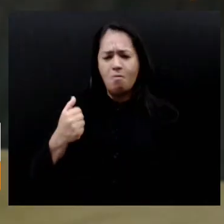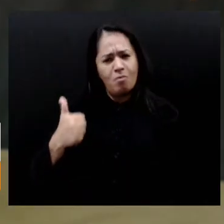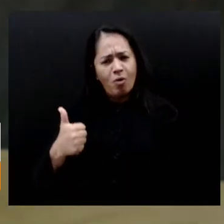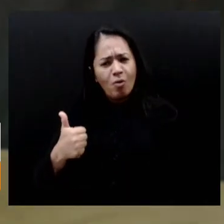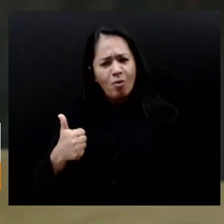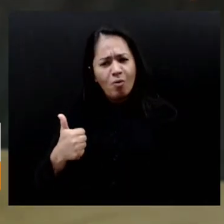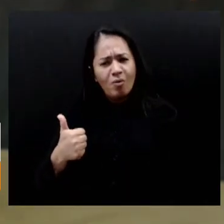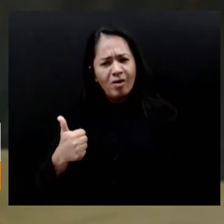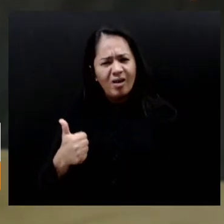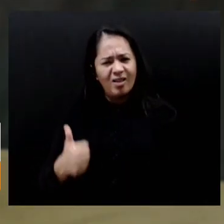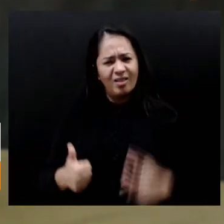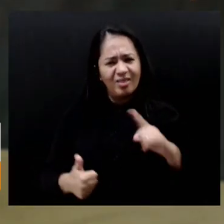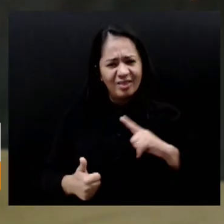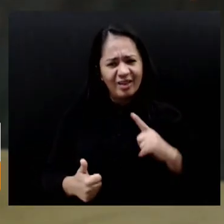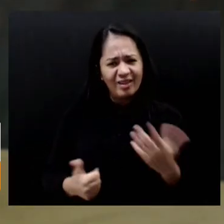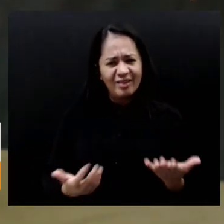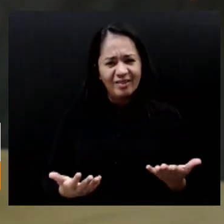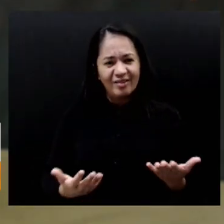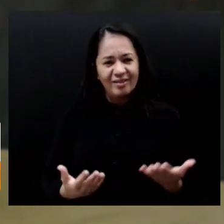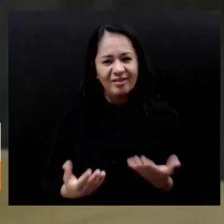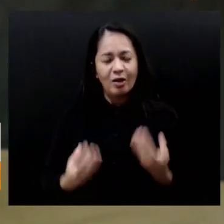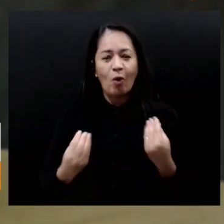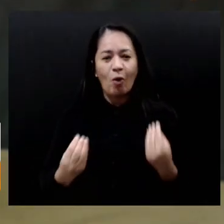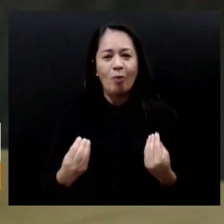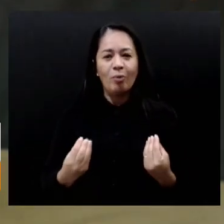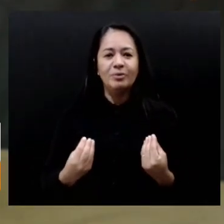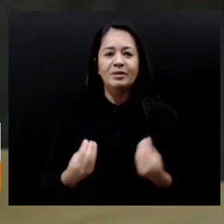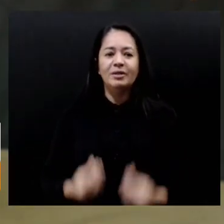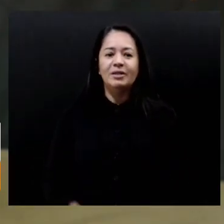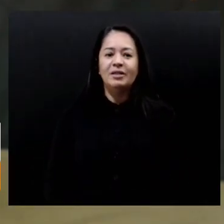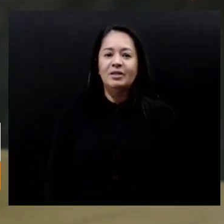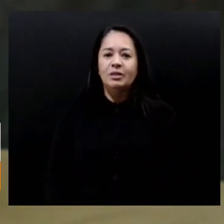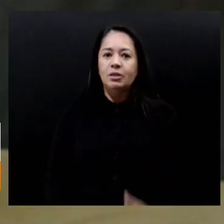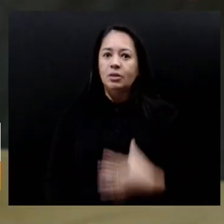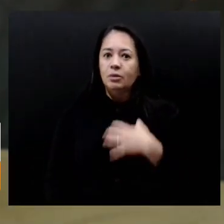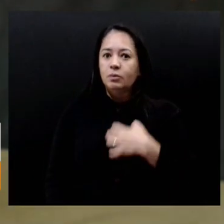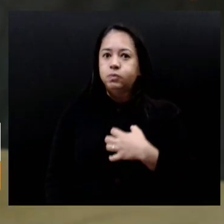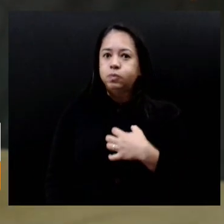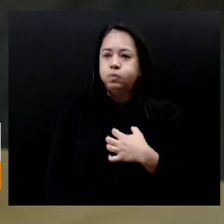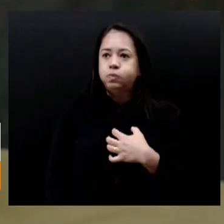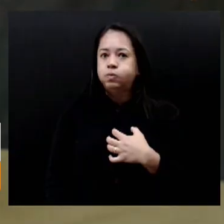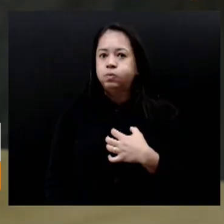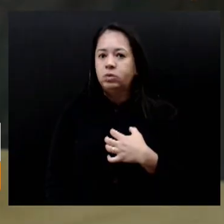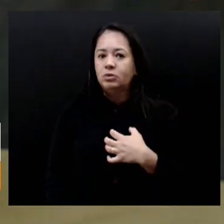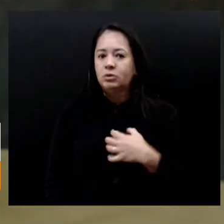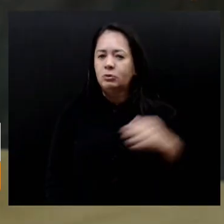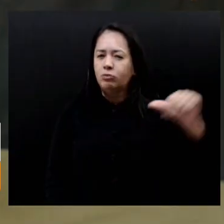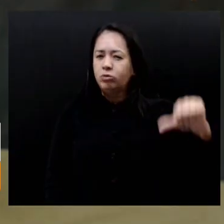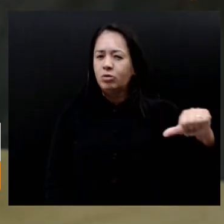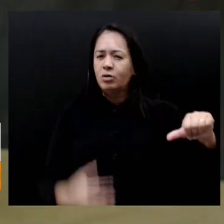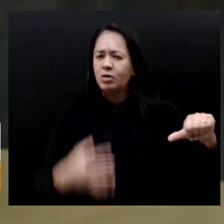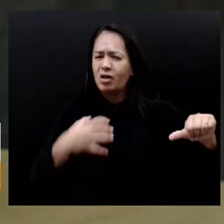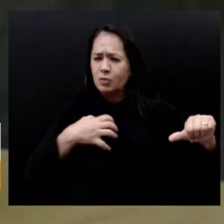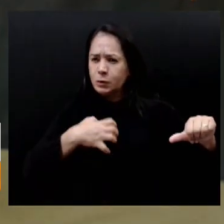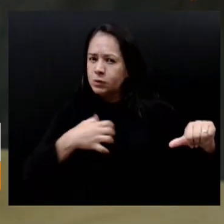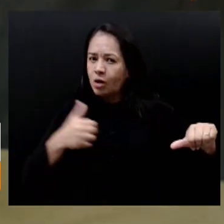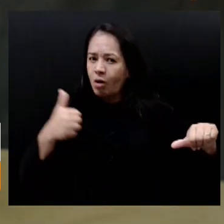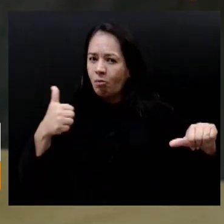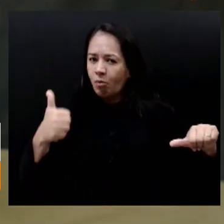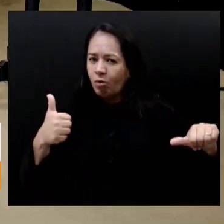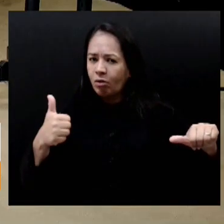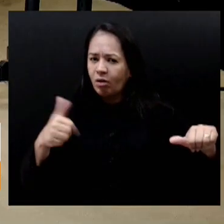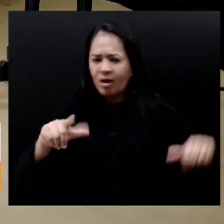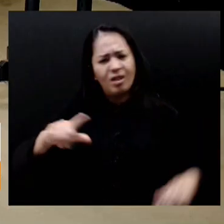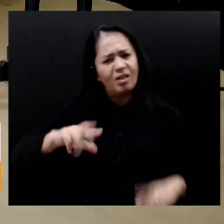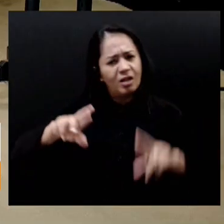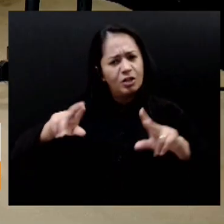casa entendam, né? A raiva do lado bom e a raiva do lado ruim. Tem essa diferença?